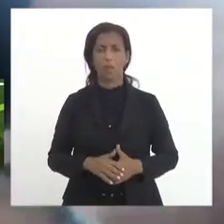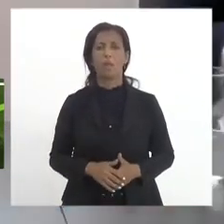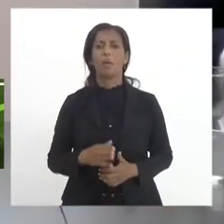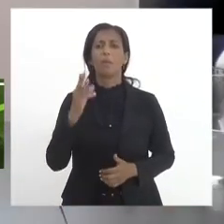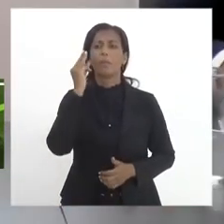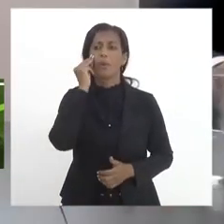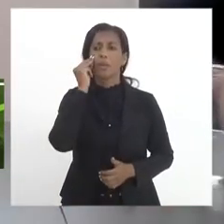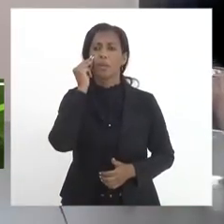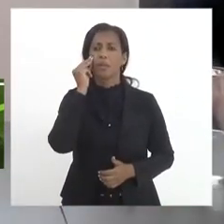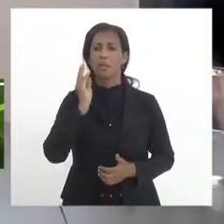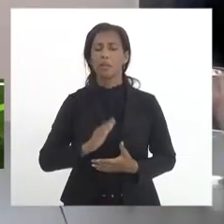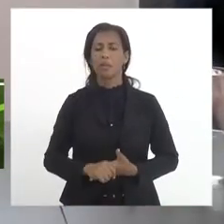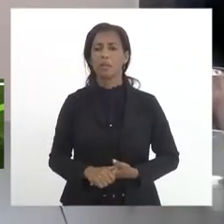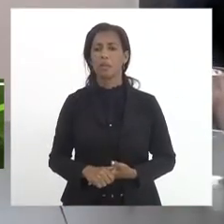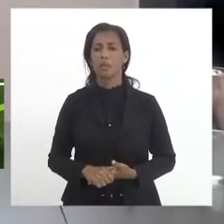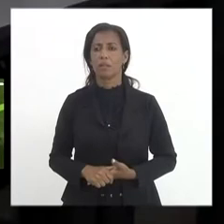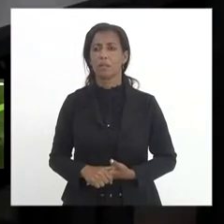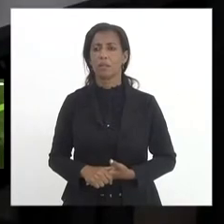Mônica?